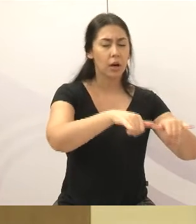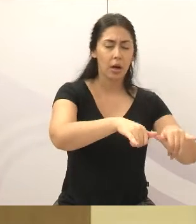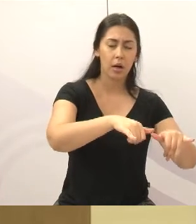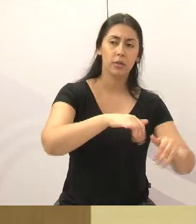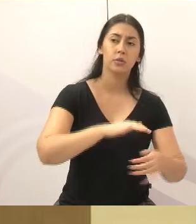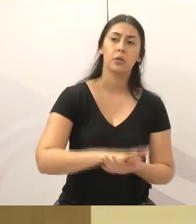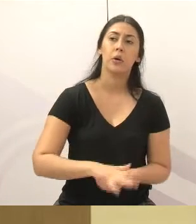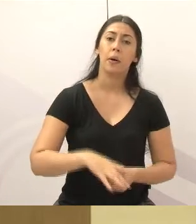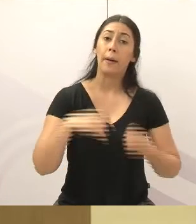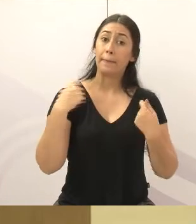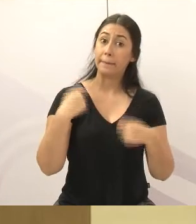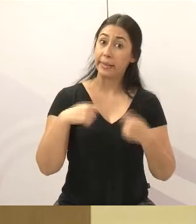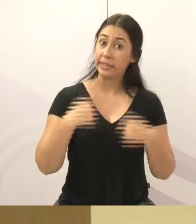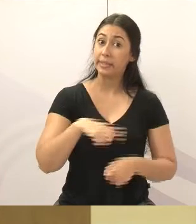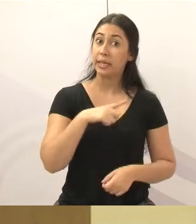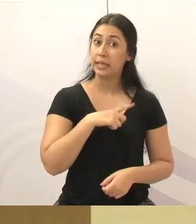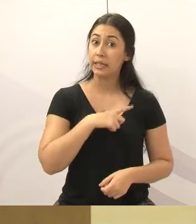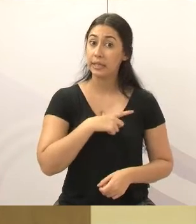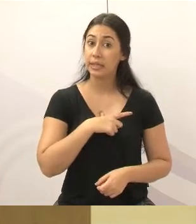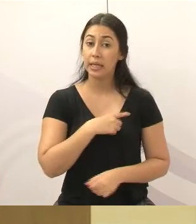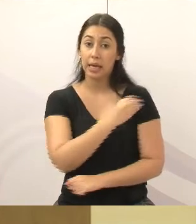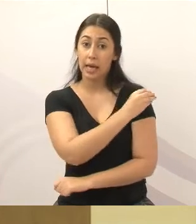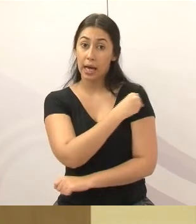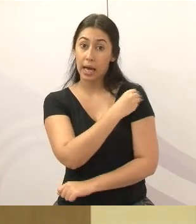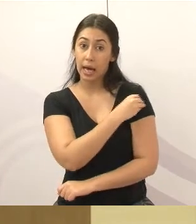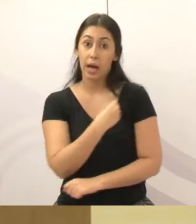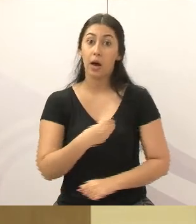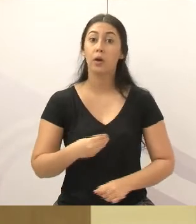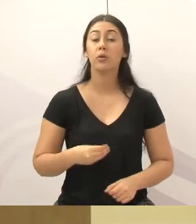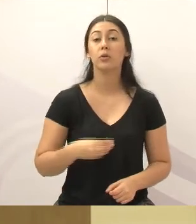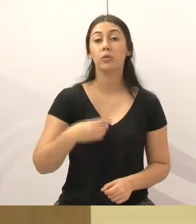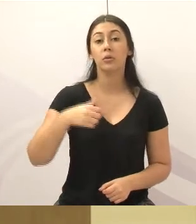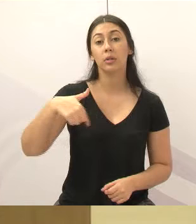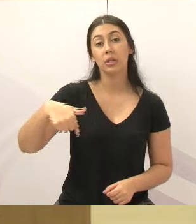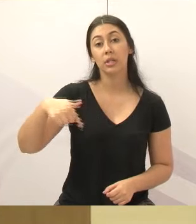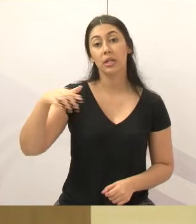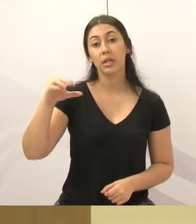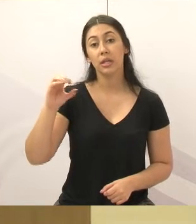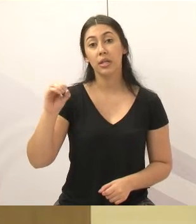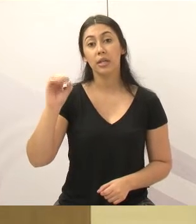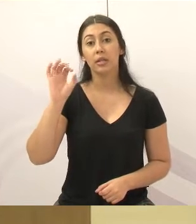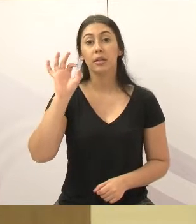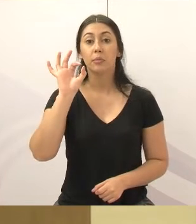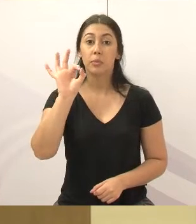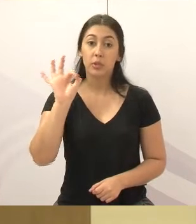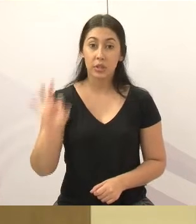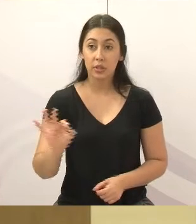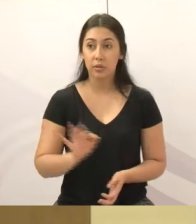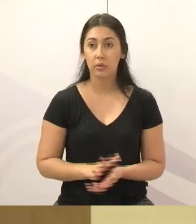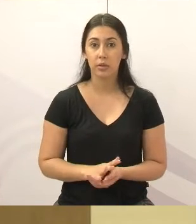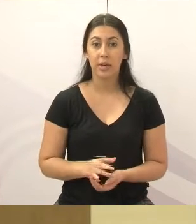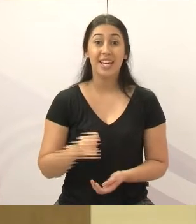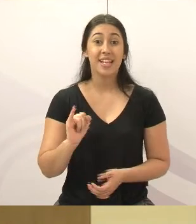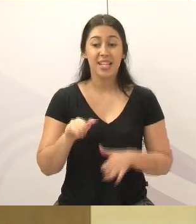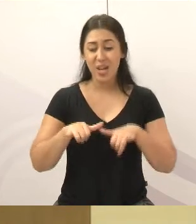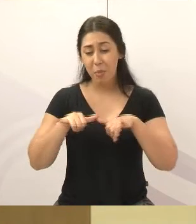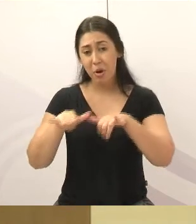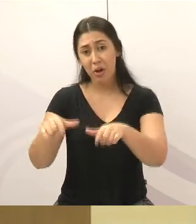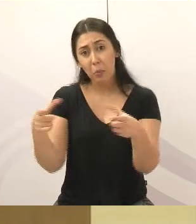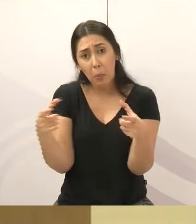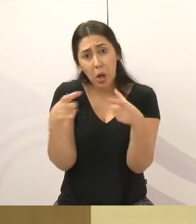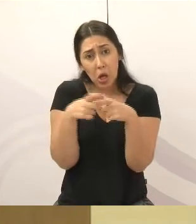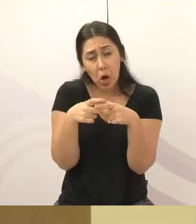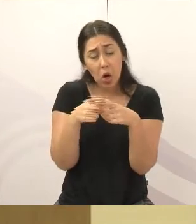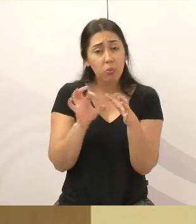congêneres deverá ter um álcool em gel 70%. O mercadinho pode ter água e sabão e vai estar atendendo do mesmo